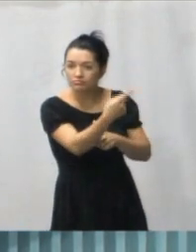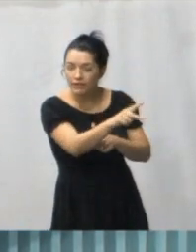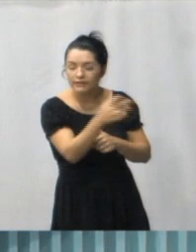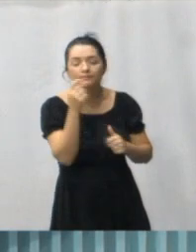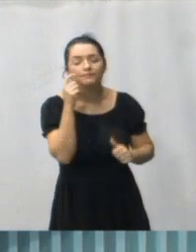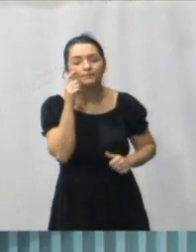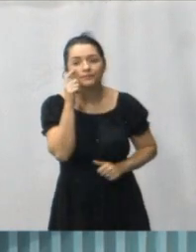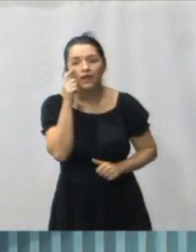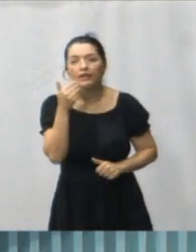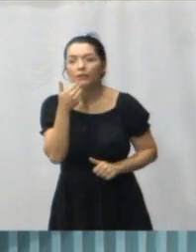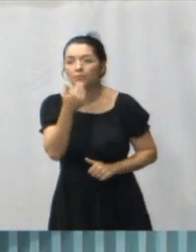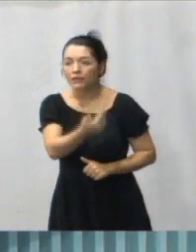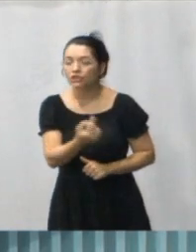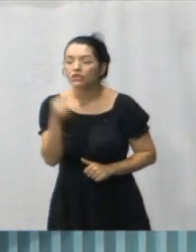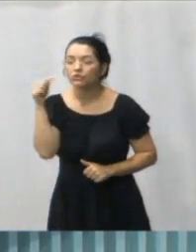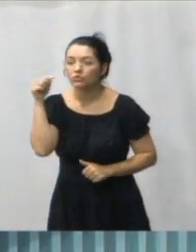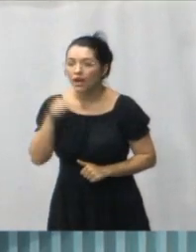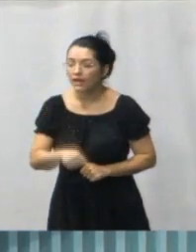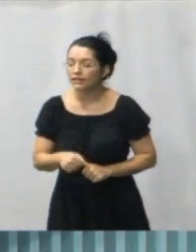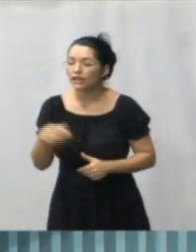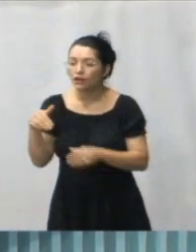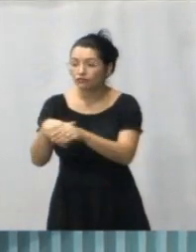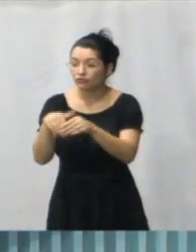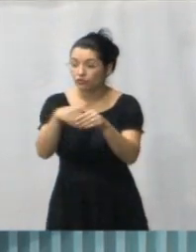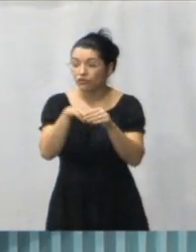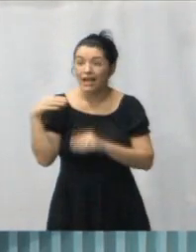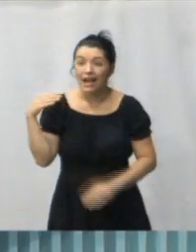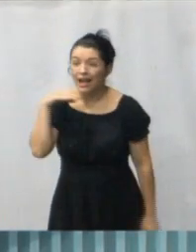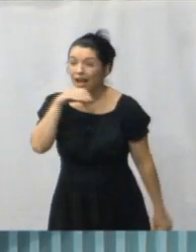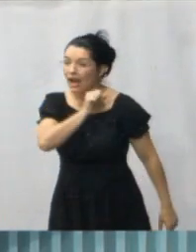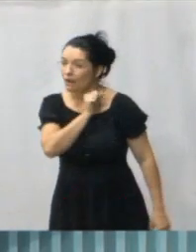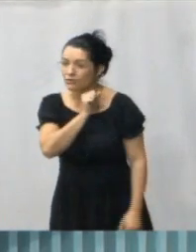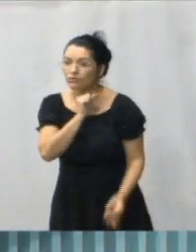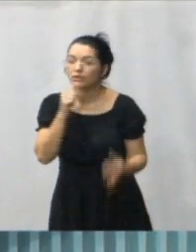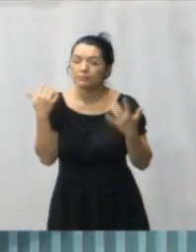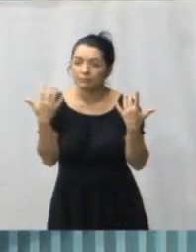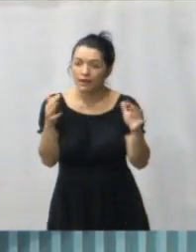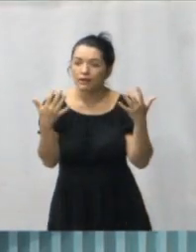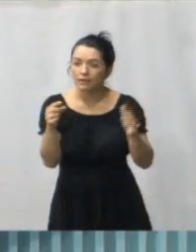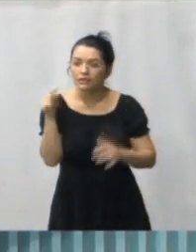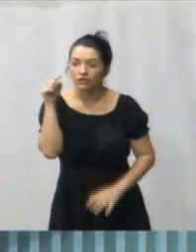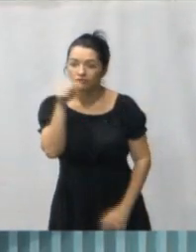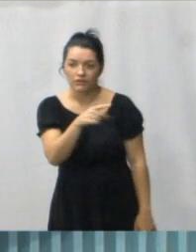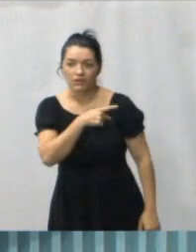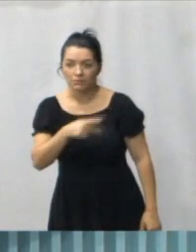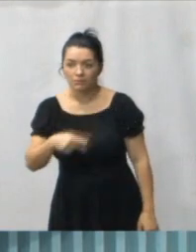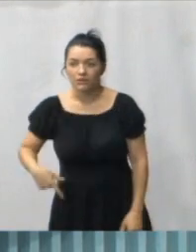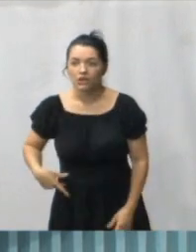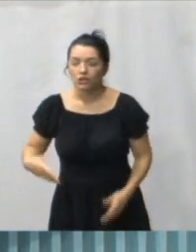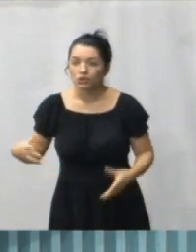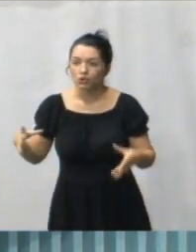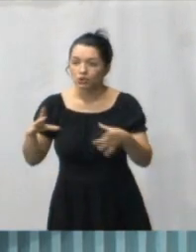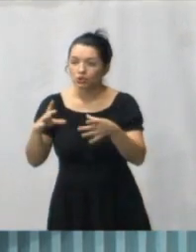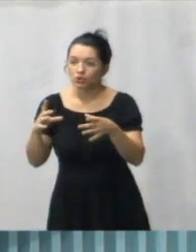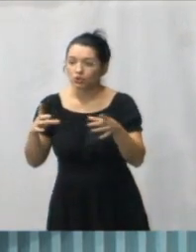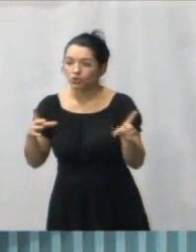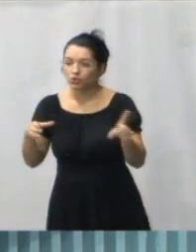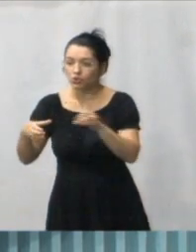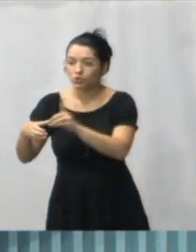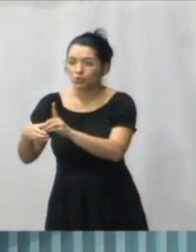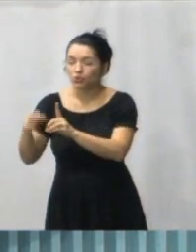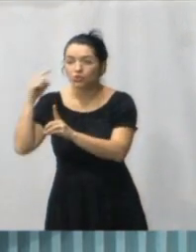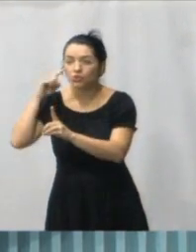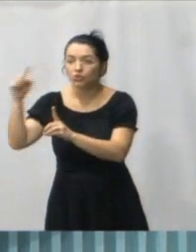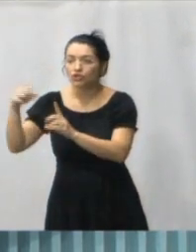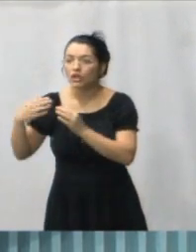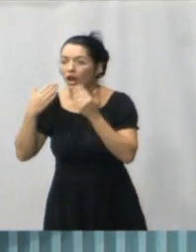possamos votar isso aqui o mais rápido possível, presidente. E parabenizar você, que esteve conosco no dia da apresentação desse auxílio e fardamento, fez uma